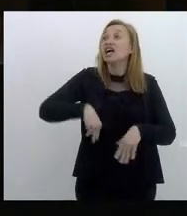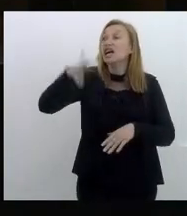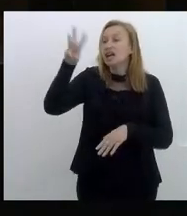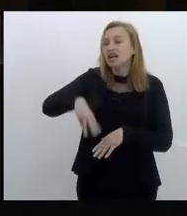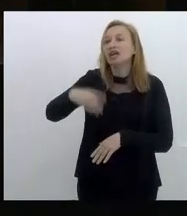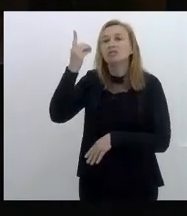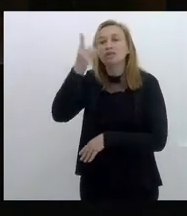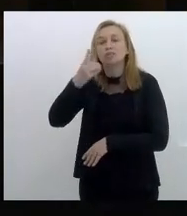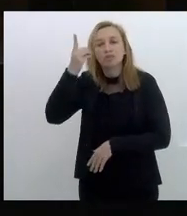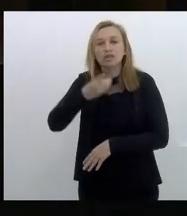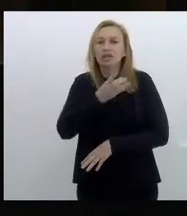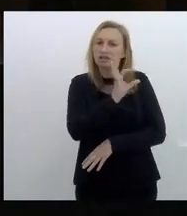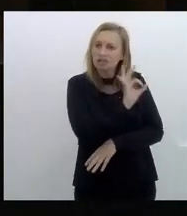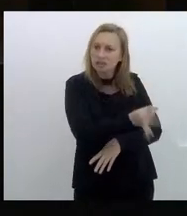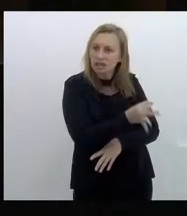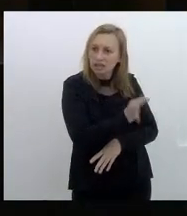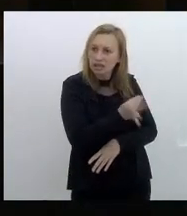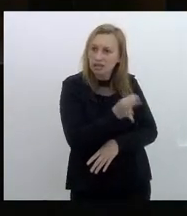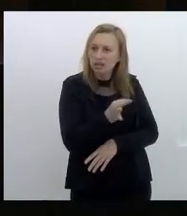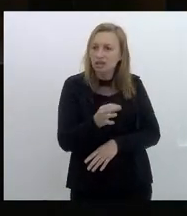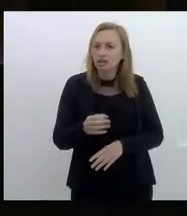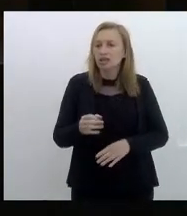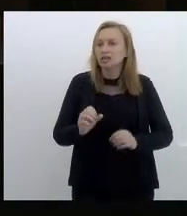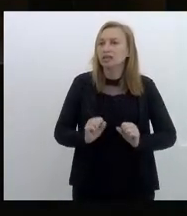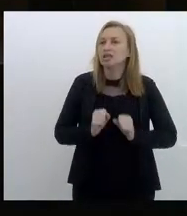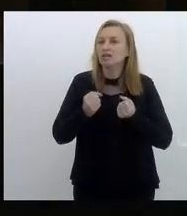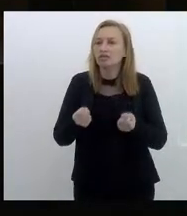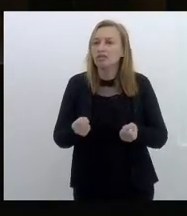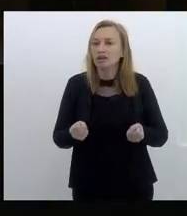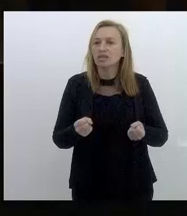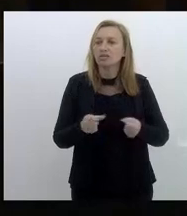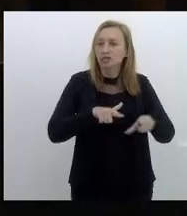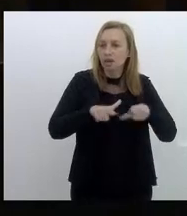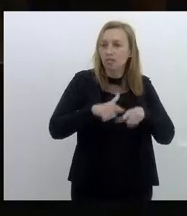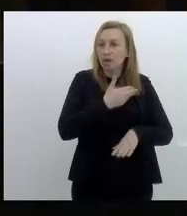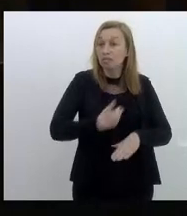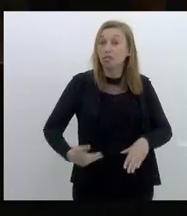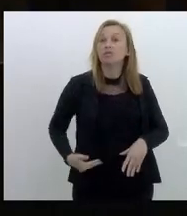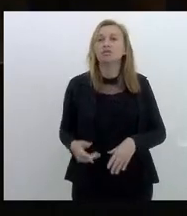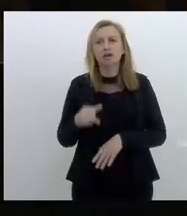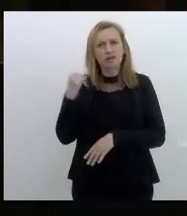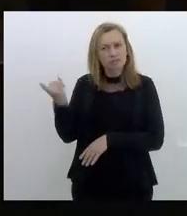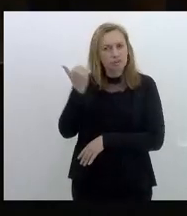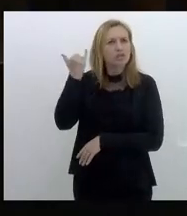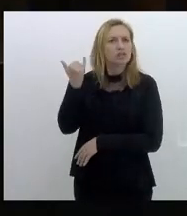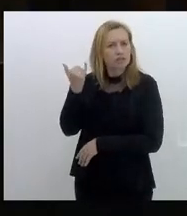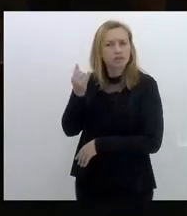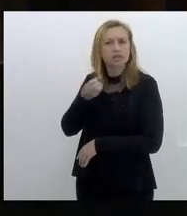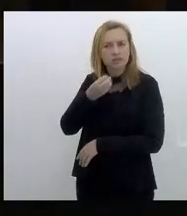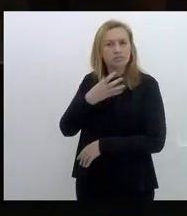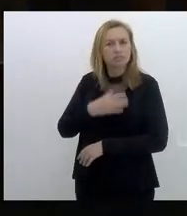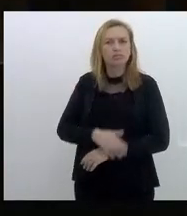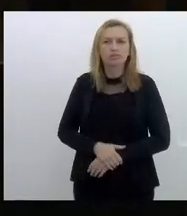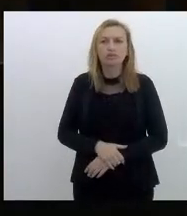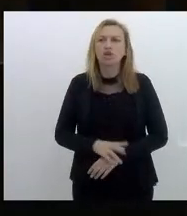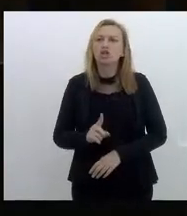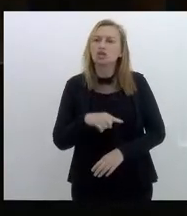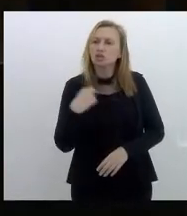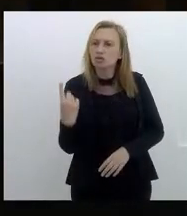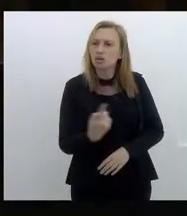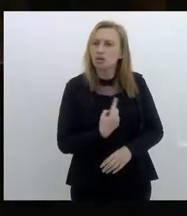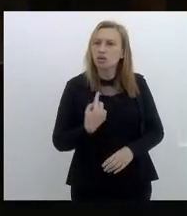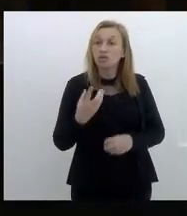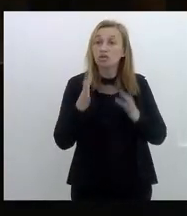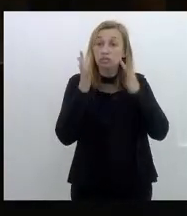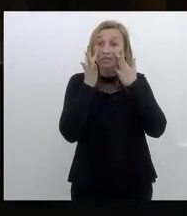deputados e ex-deputados que de fato defendem o serviço público Isso vai ser muito importante que todos nós